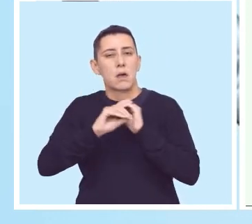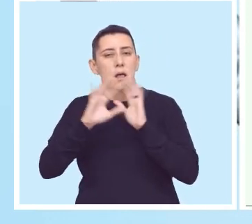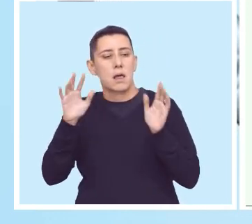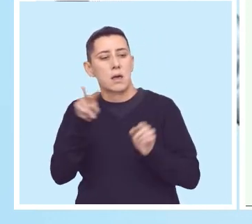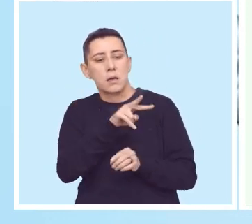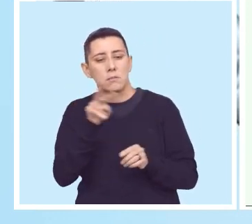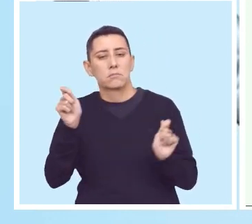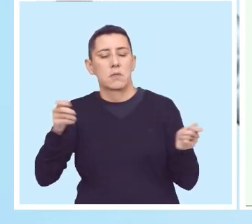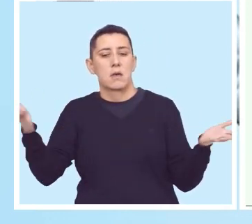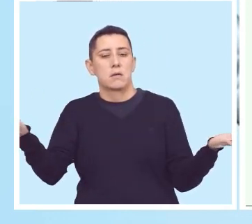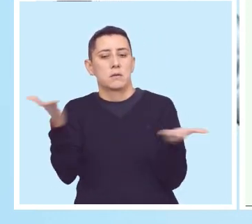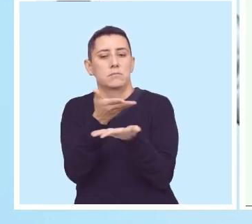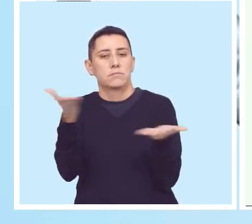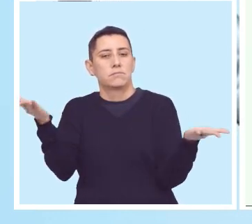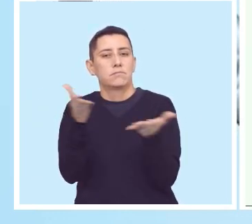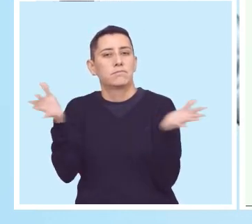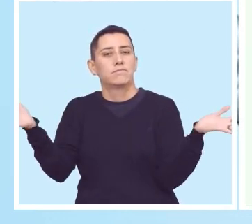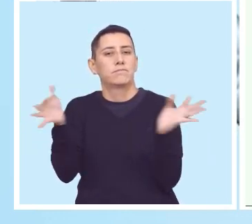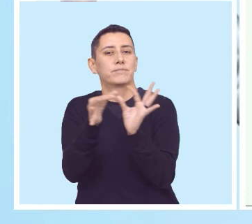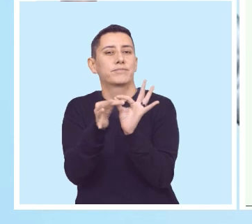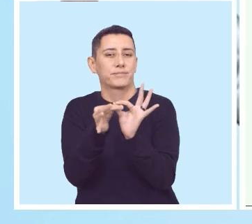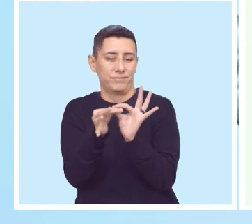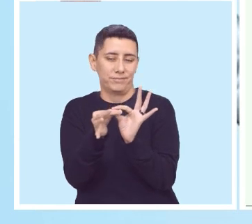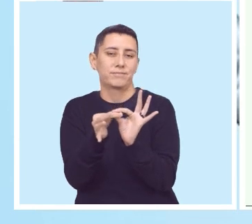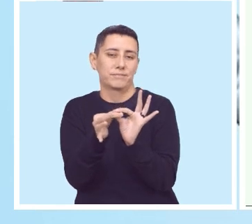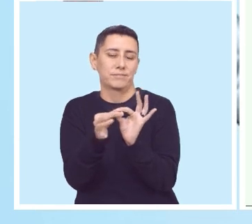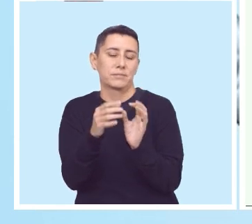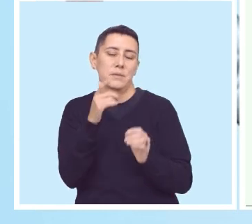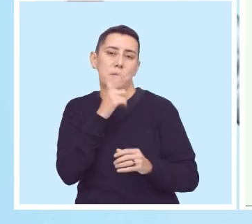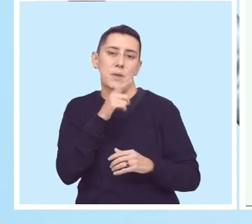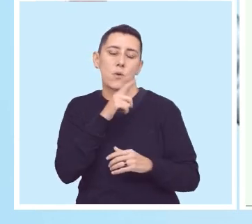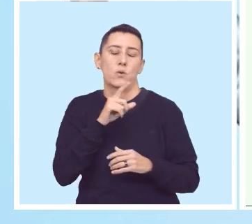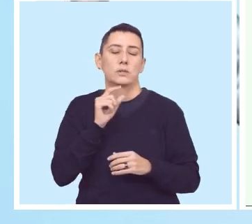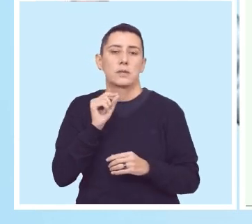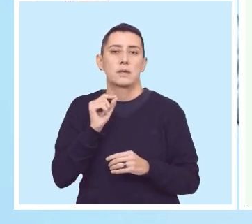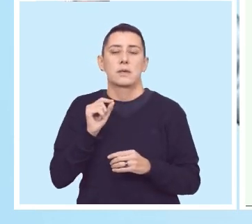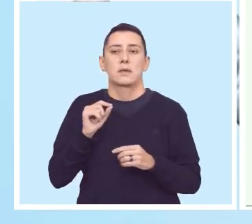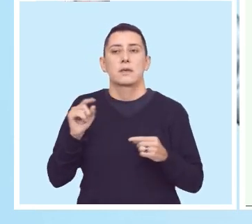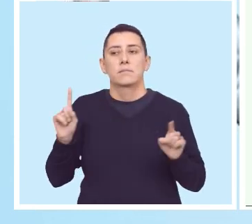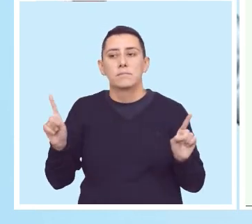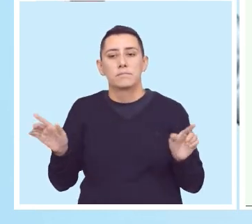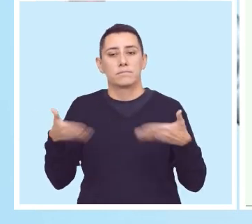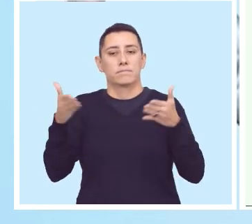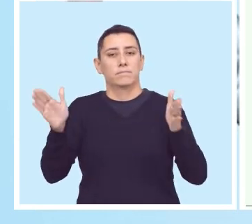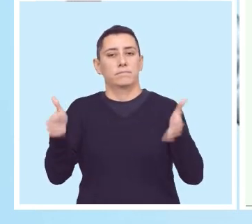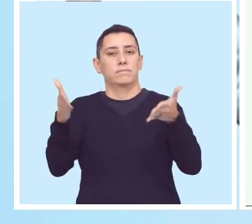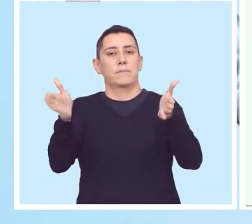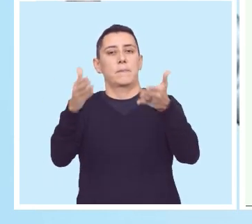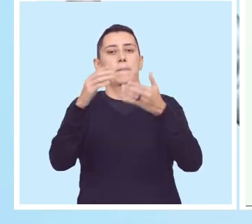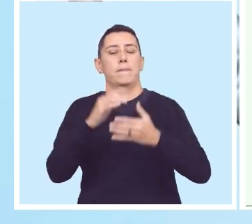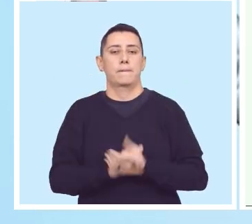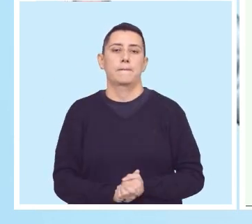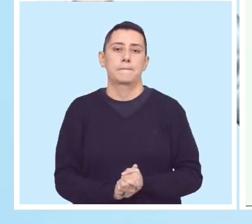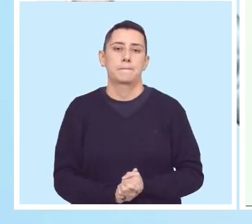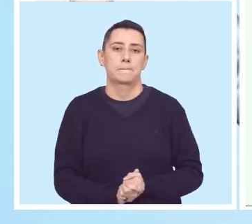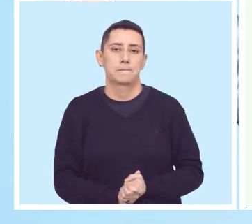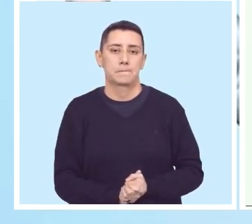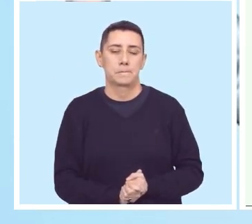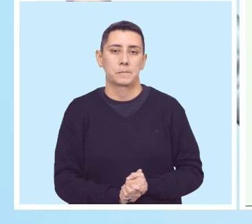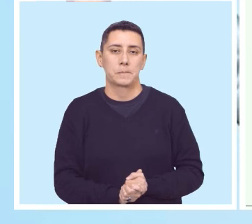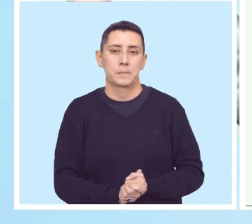repente um instituto ou uma universidade consegue atender e fazer a união aí dessas